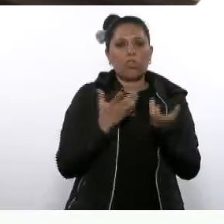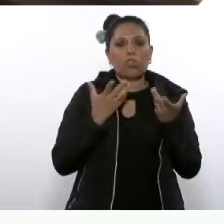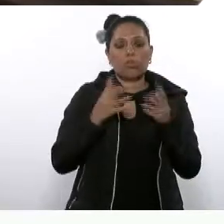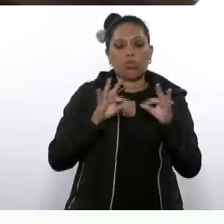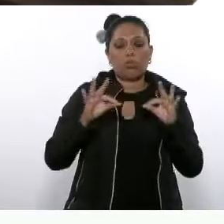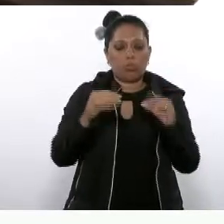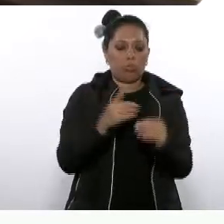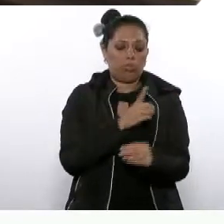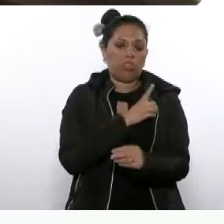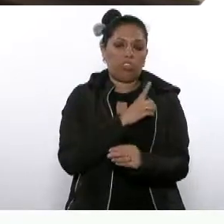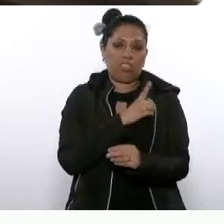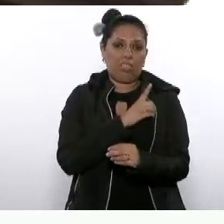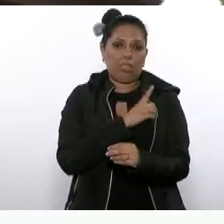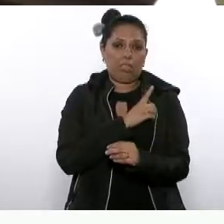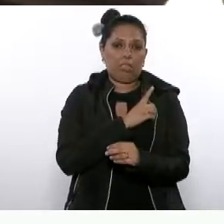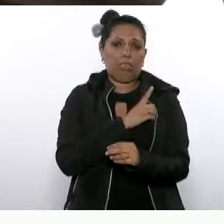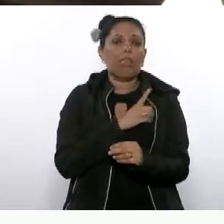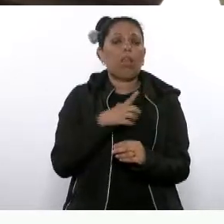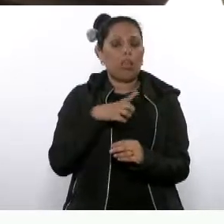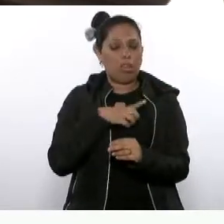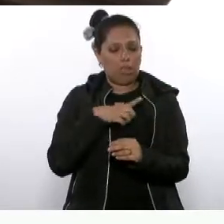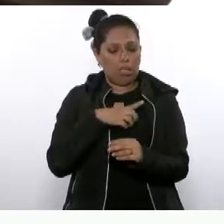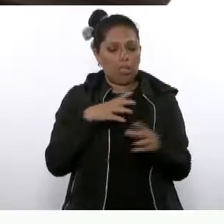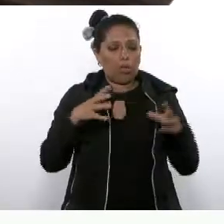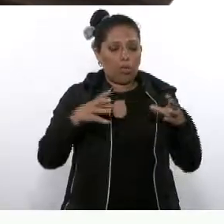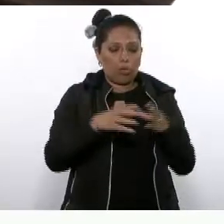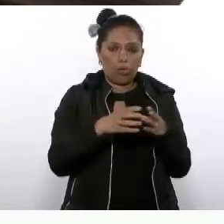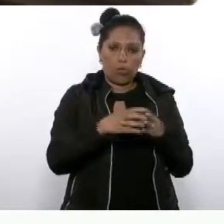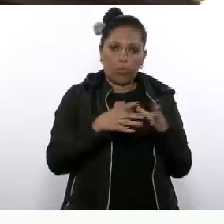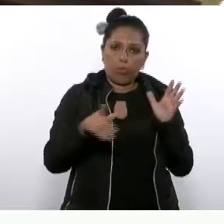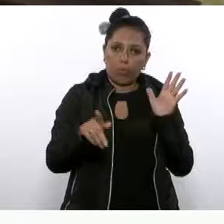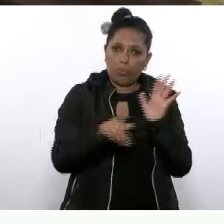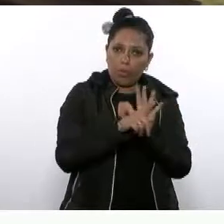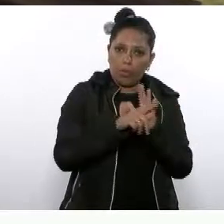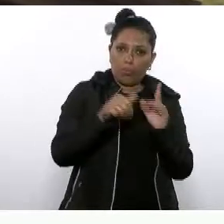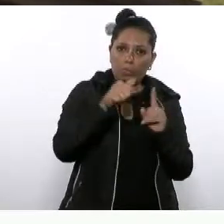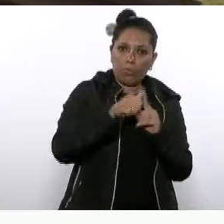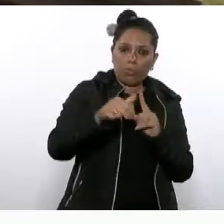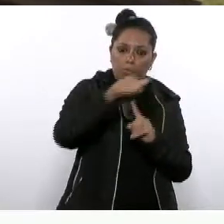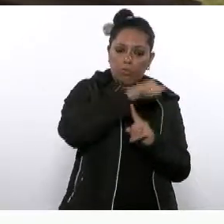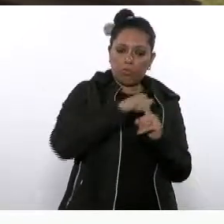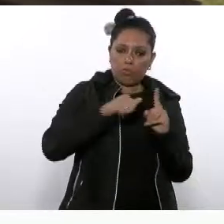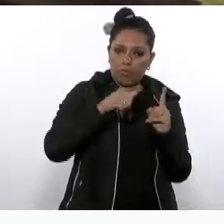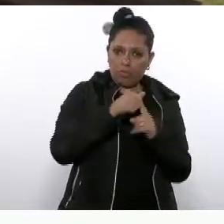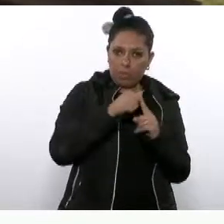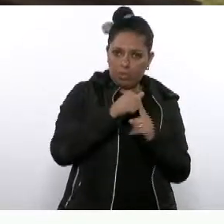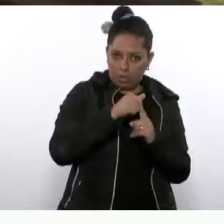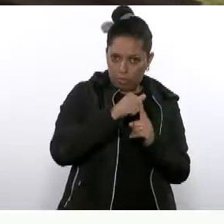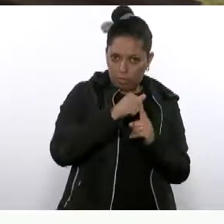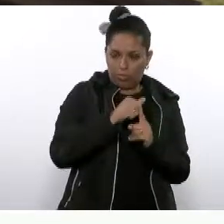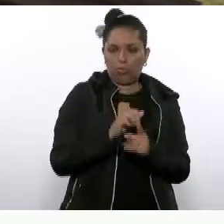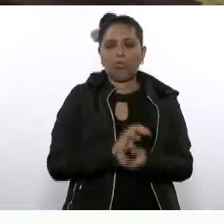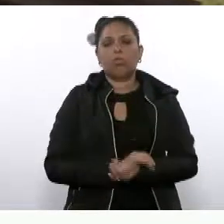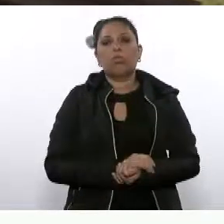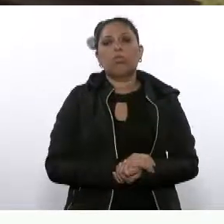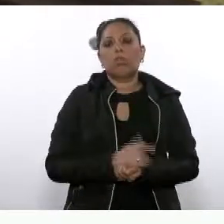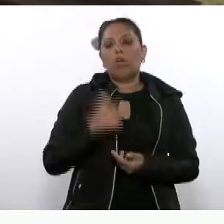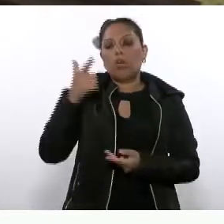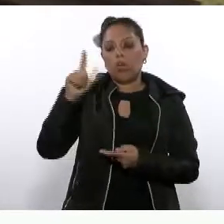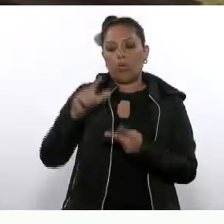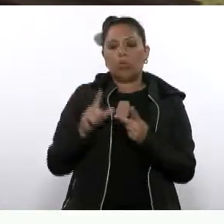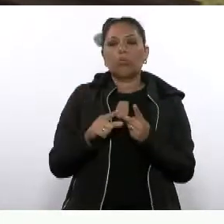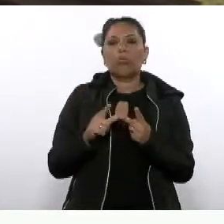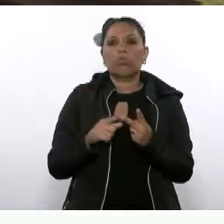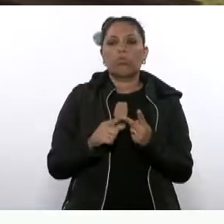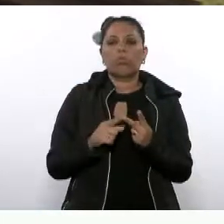as delegacias de homicídio tenham um núcleo de homicídio, de feminicídio. A